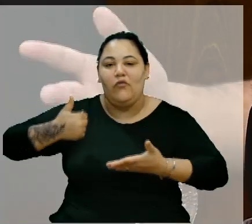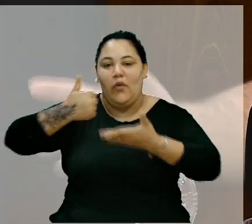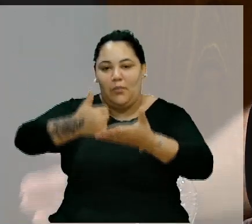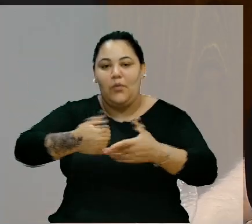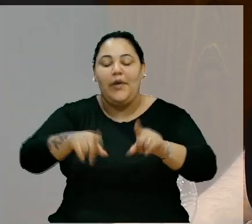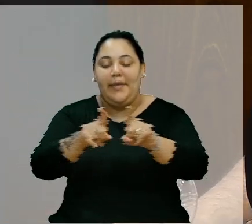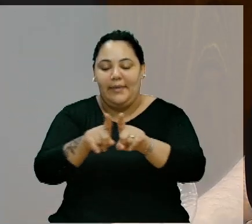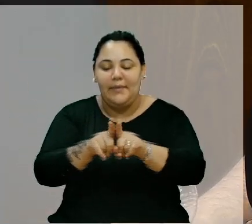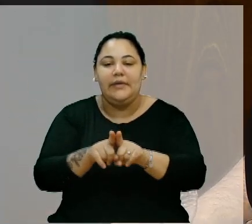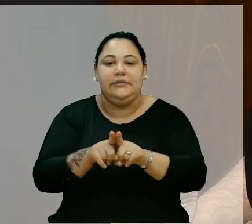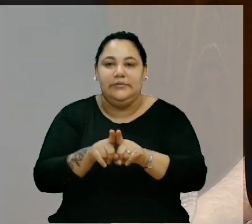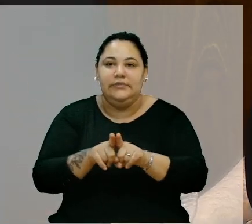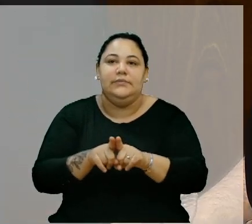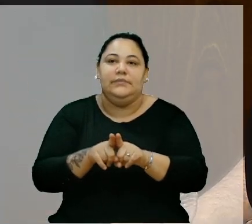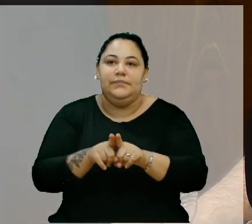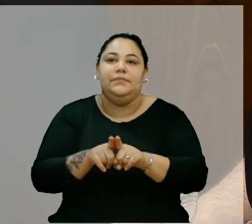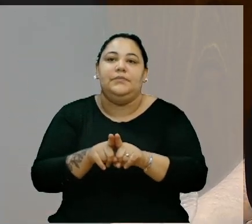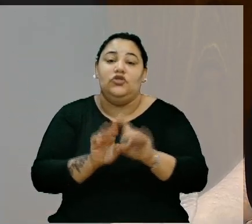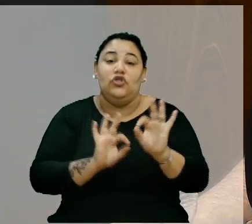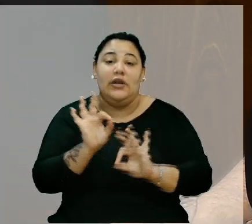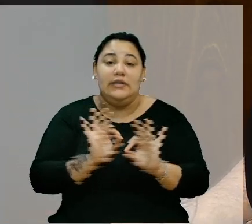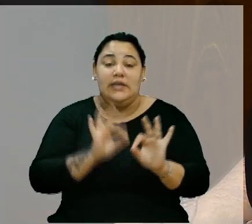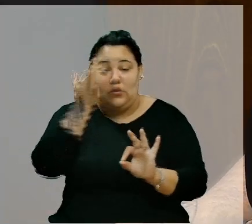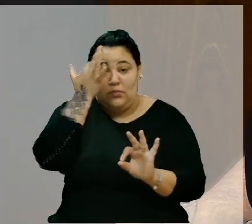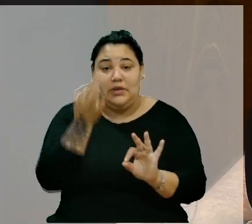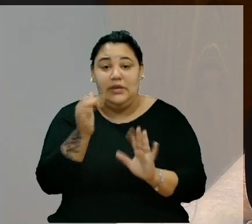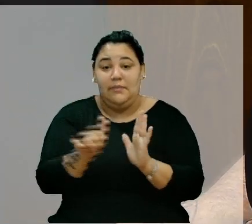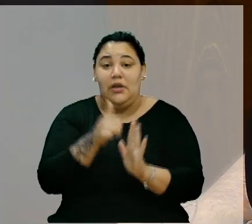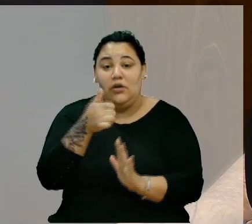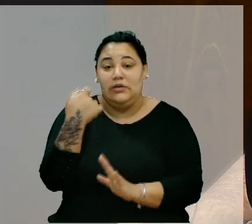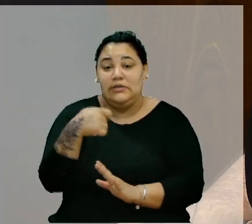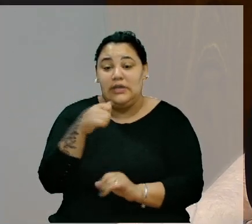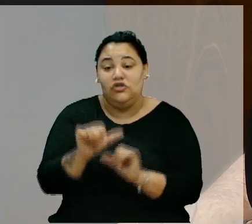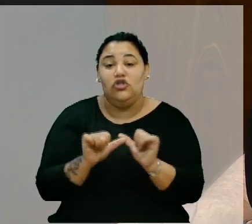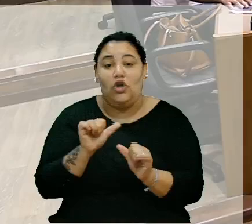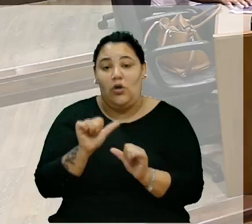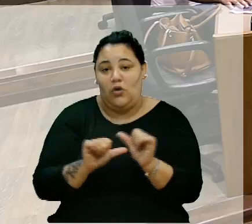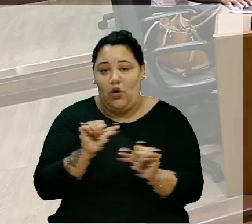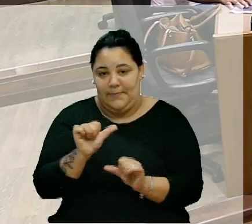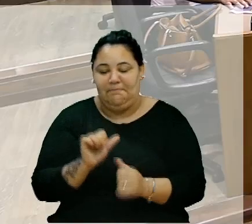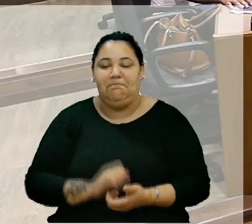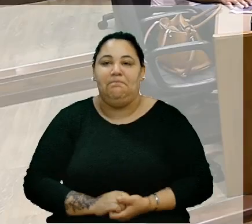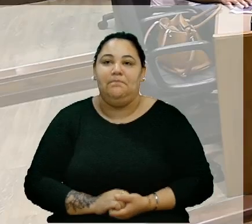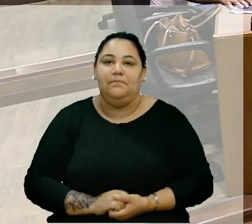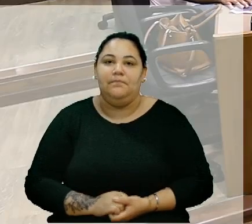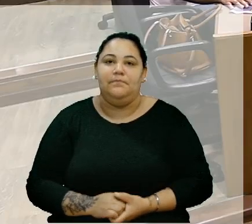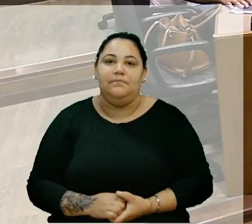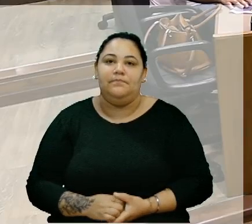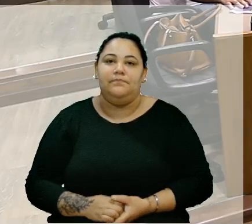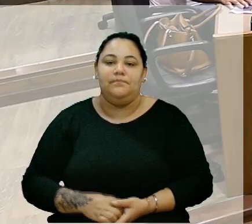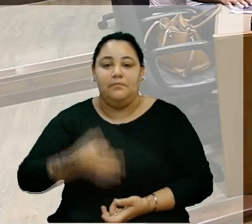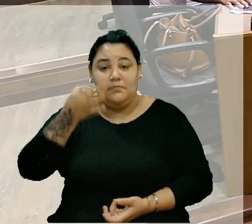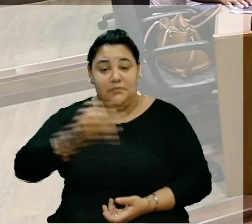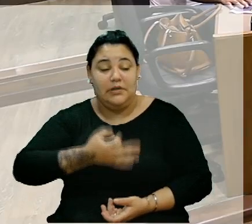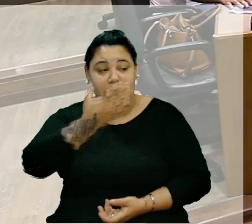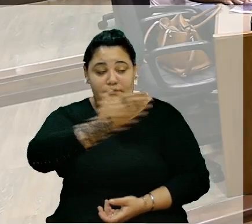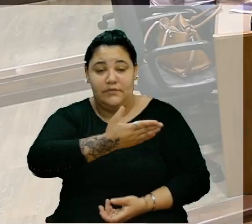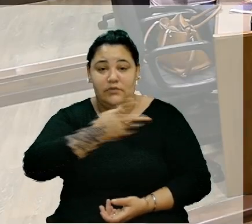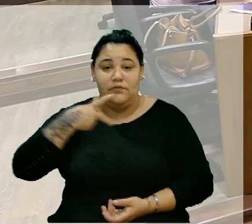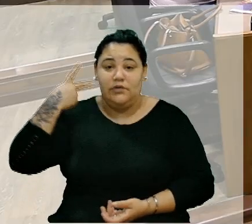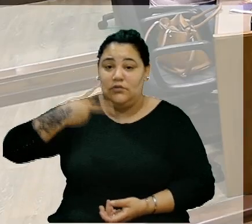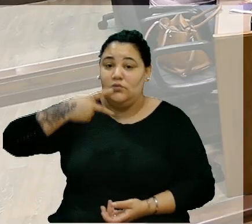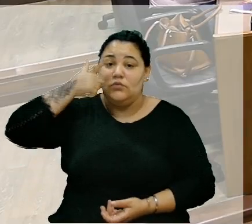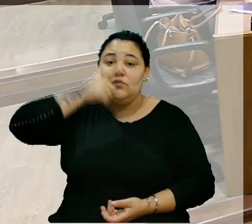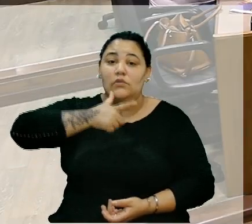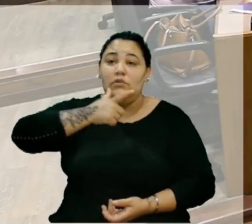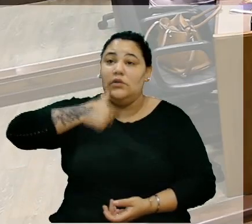informações devidas para ter um entendimento da necessidade de mudança. Obrigado. Perfeito, vereador Lucas. Isso, eu acredito que